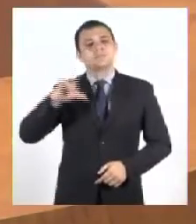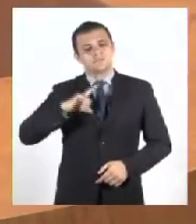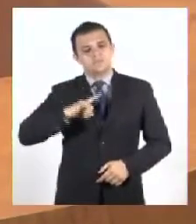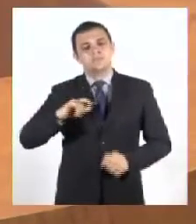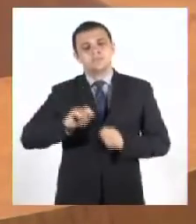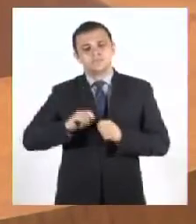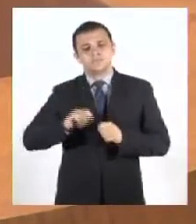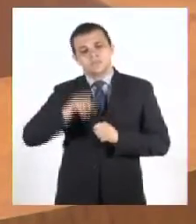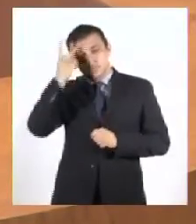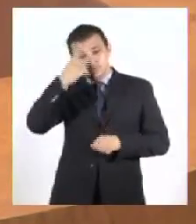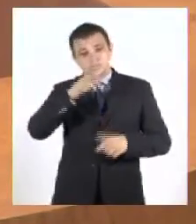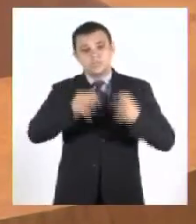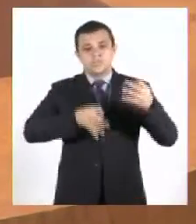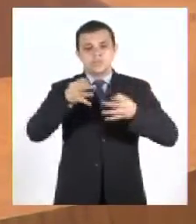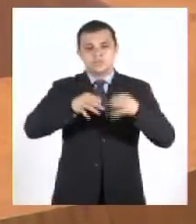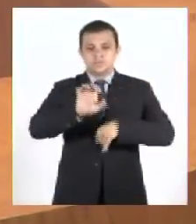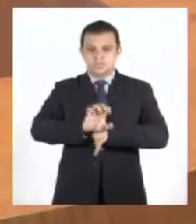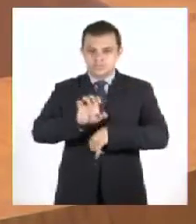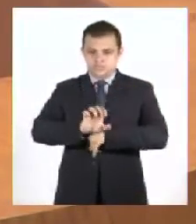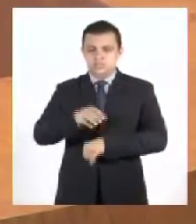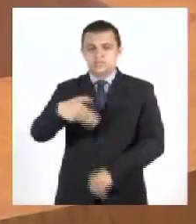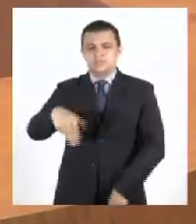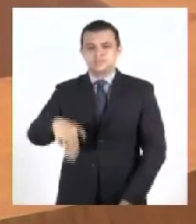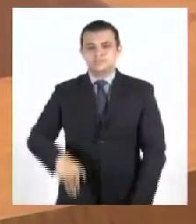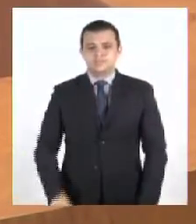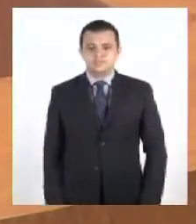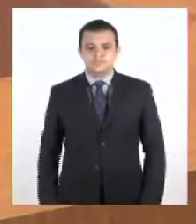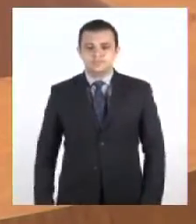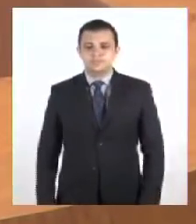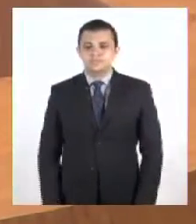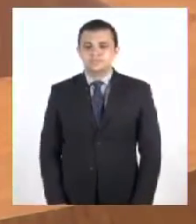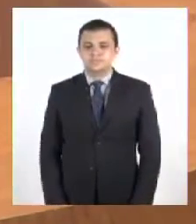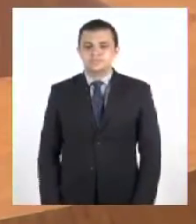a Justiça Estadual de nosso Estado.